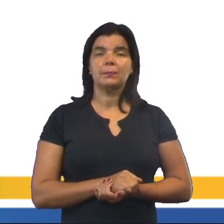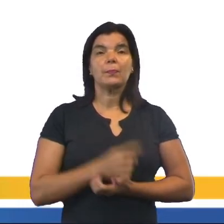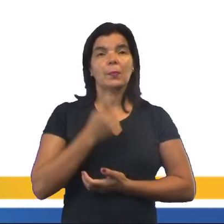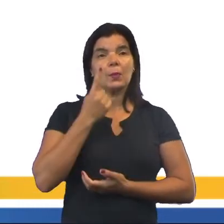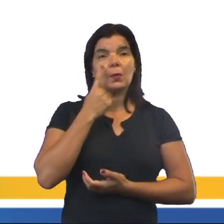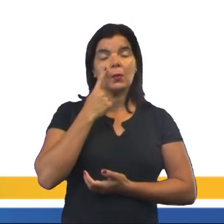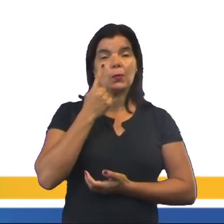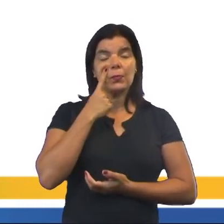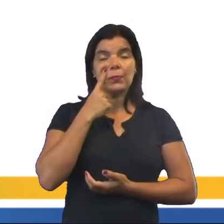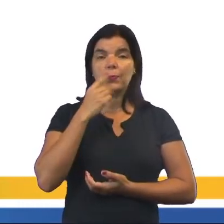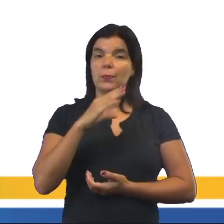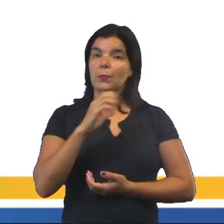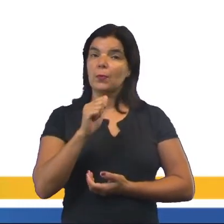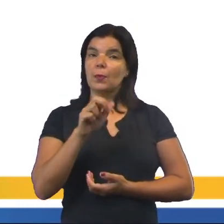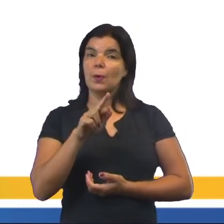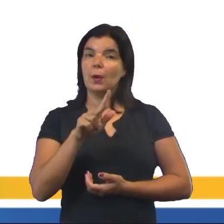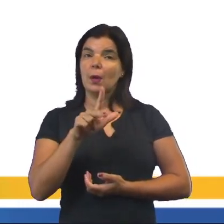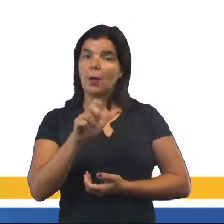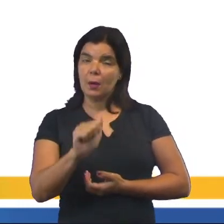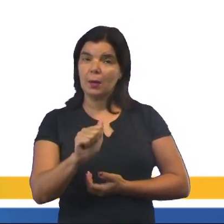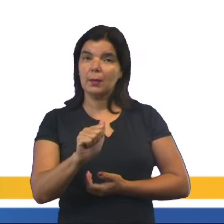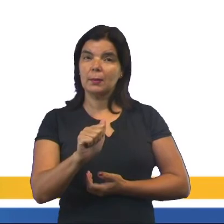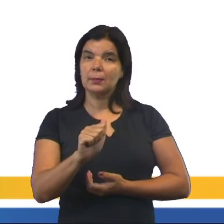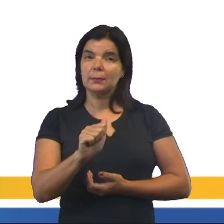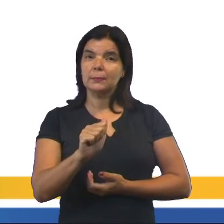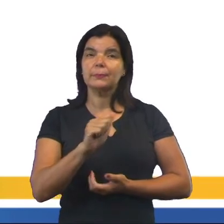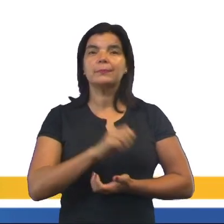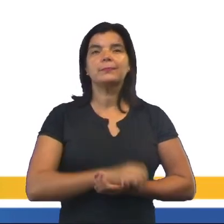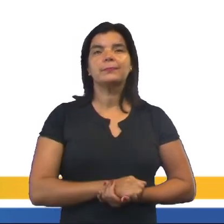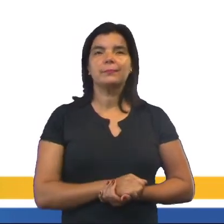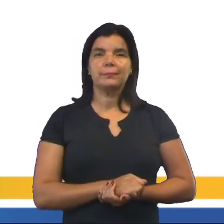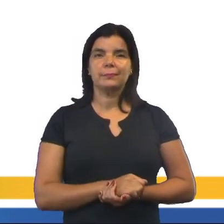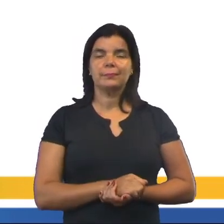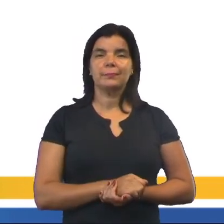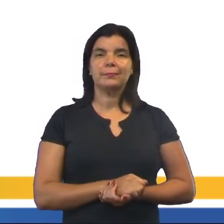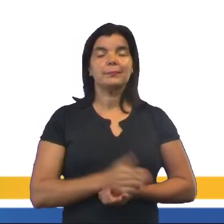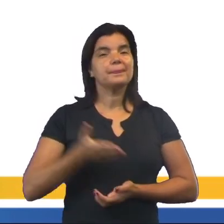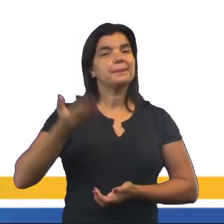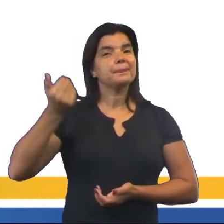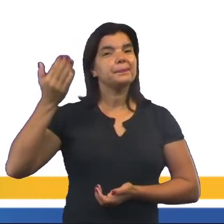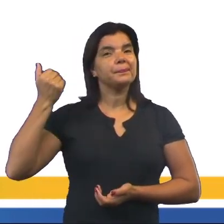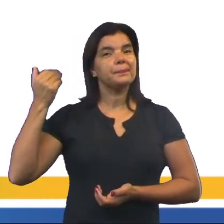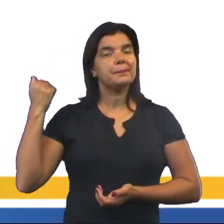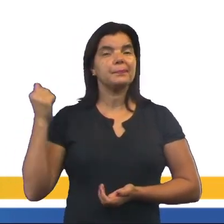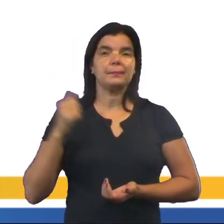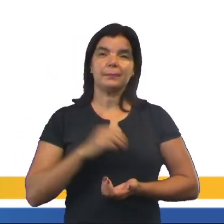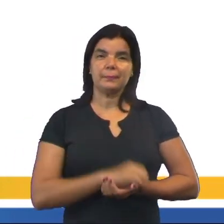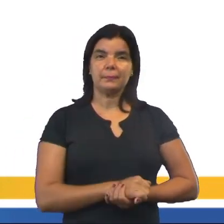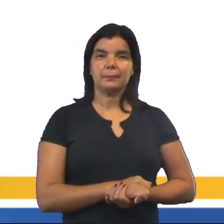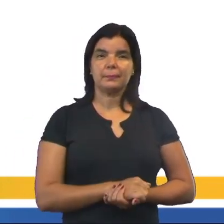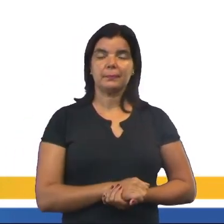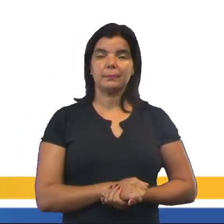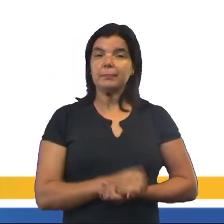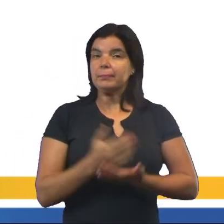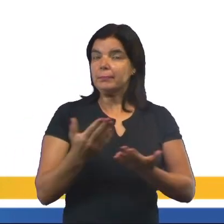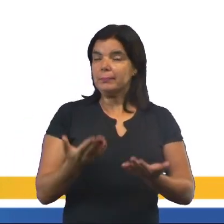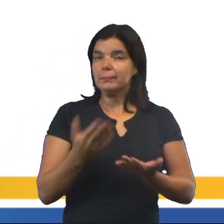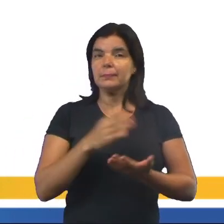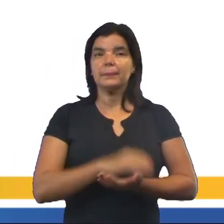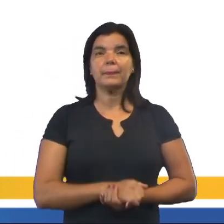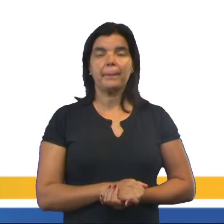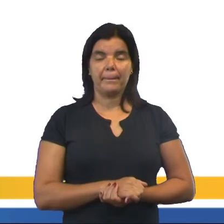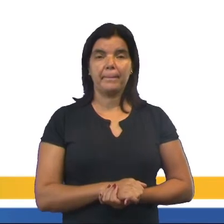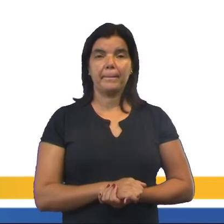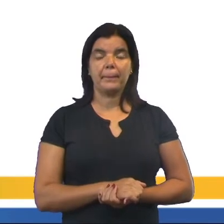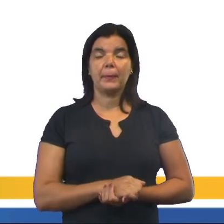a Carla. E aí já dei uma dica. O verbo está no passado, o verbo saw. Então, a